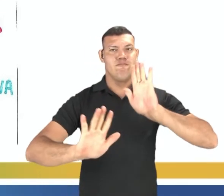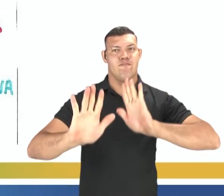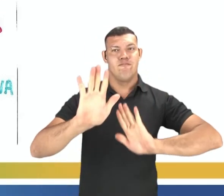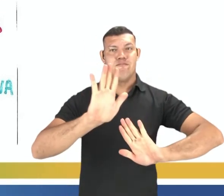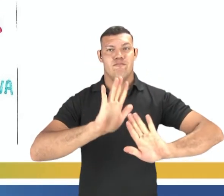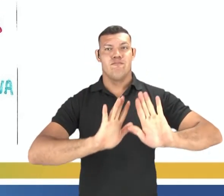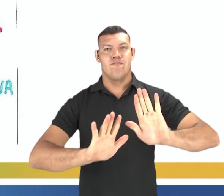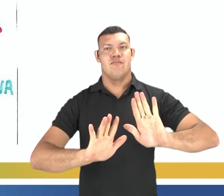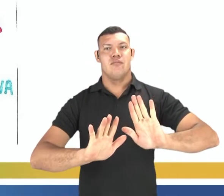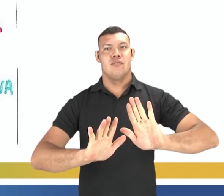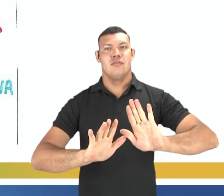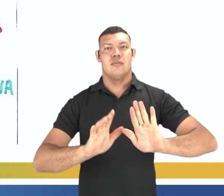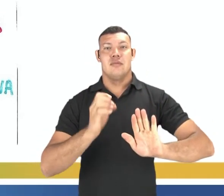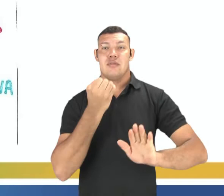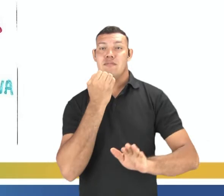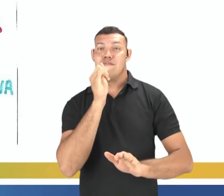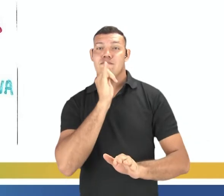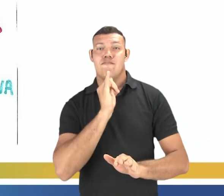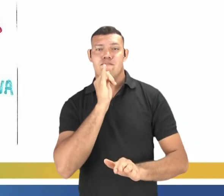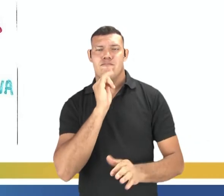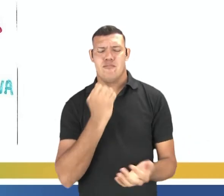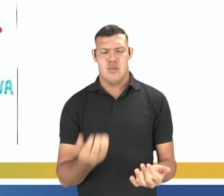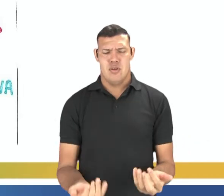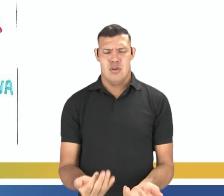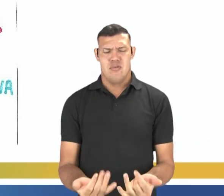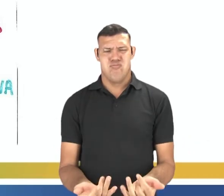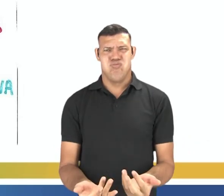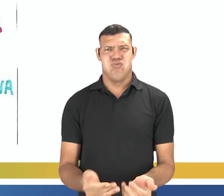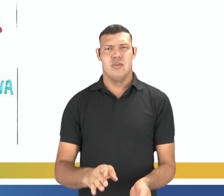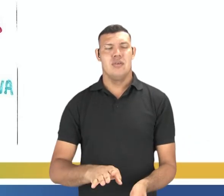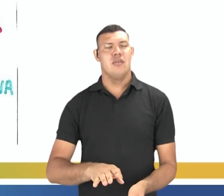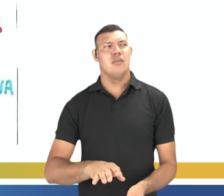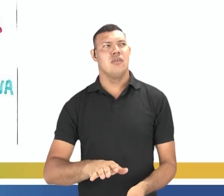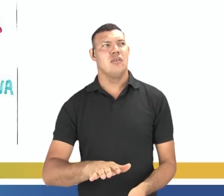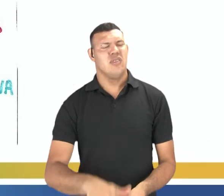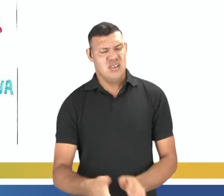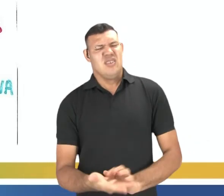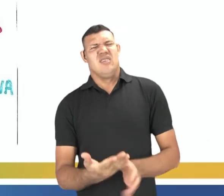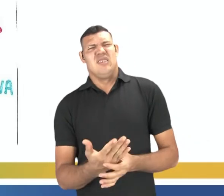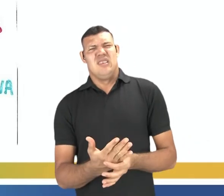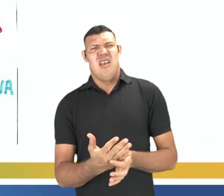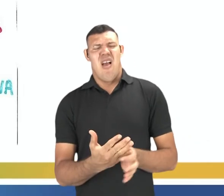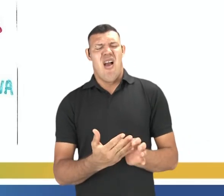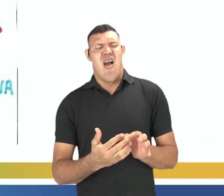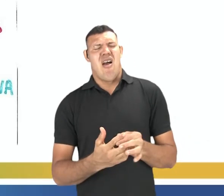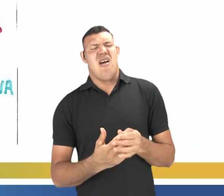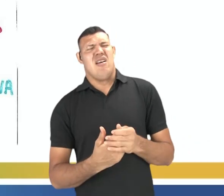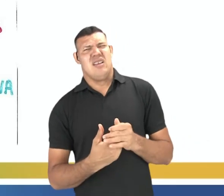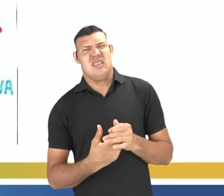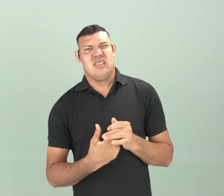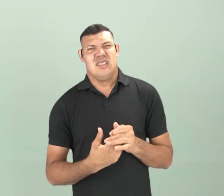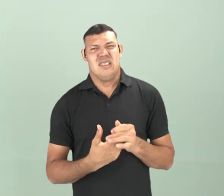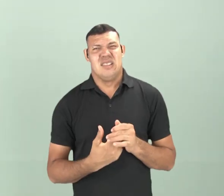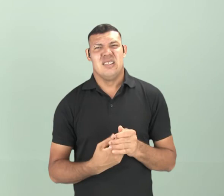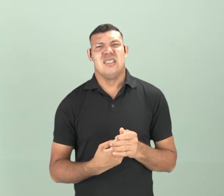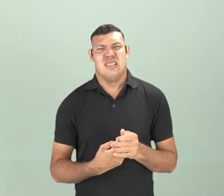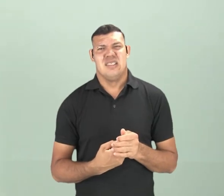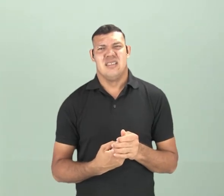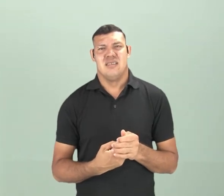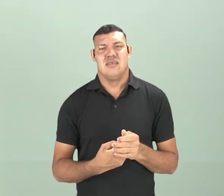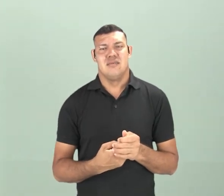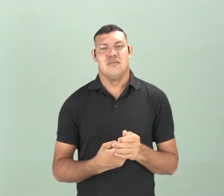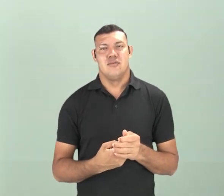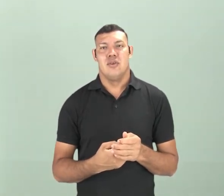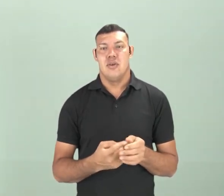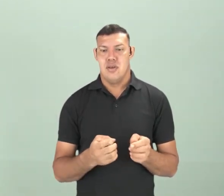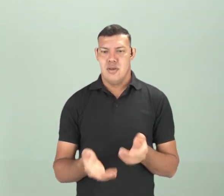exemplo, quando você se queima, primeiro você tem a sensação, sente a sensação e tem a